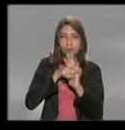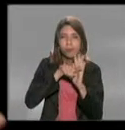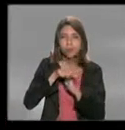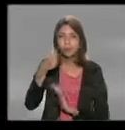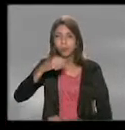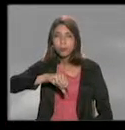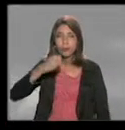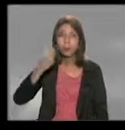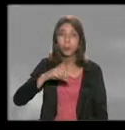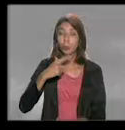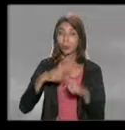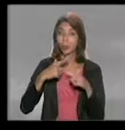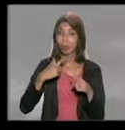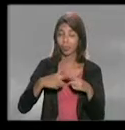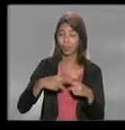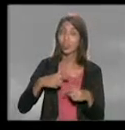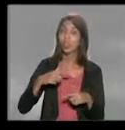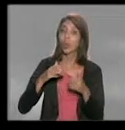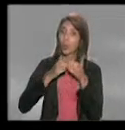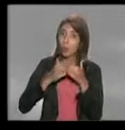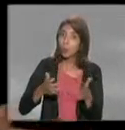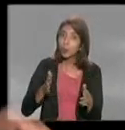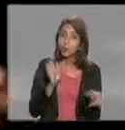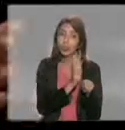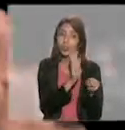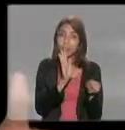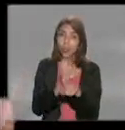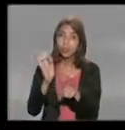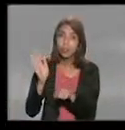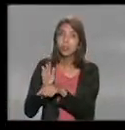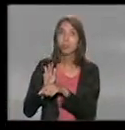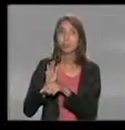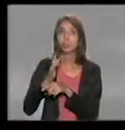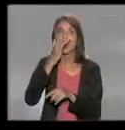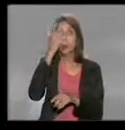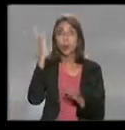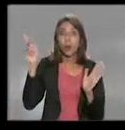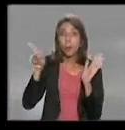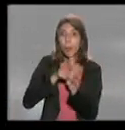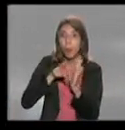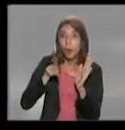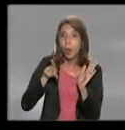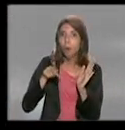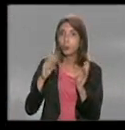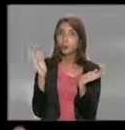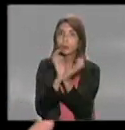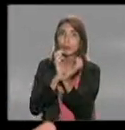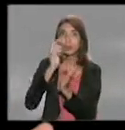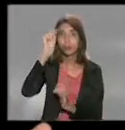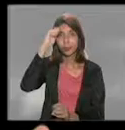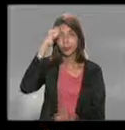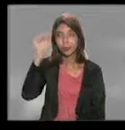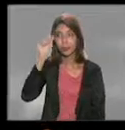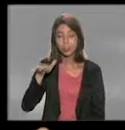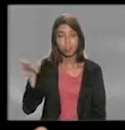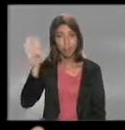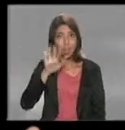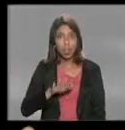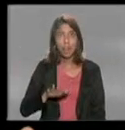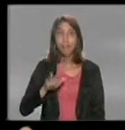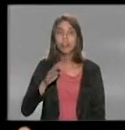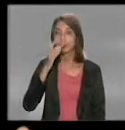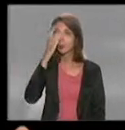o que o pessoal passou a chamar de comissão da verdade. Mas não né? Na realidade é uma comissão de avaliação, porque